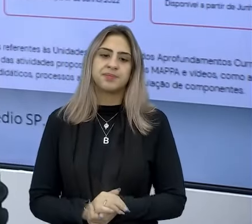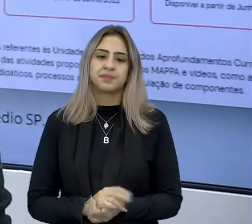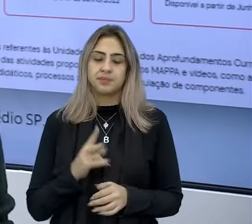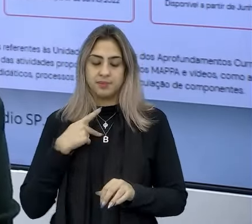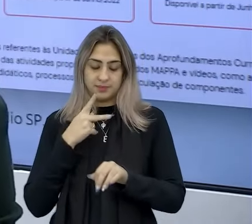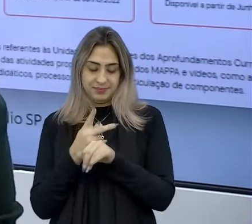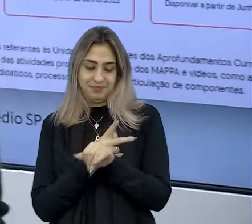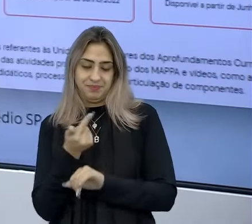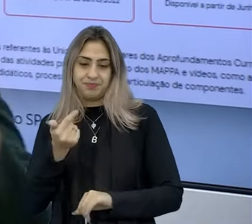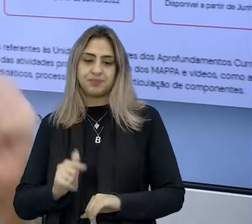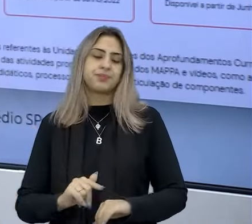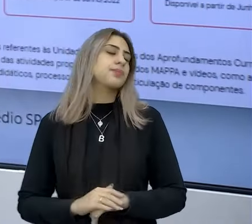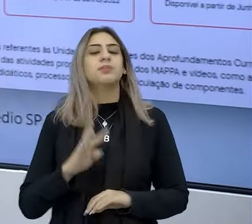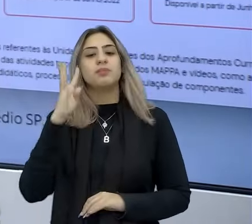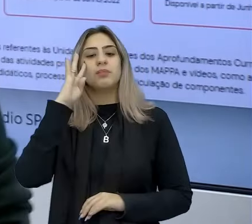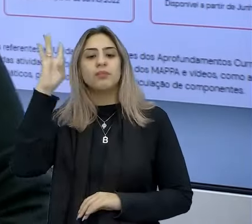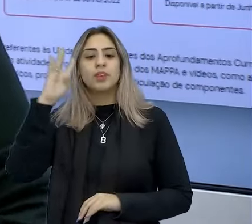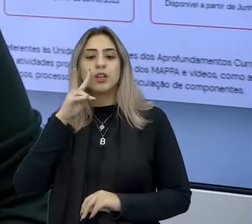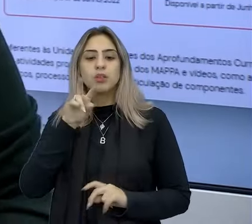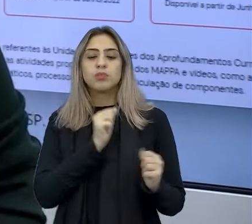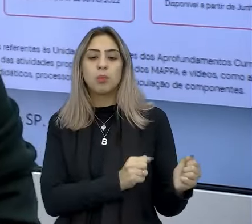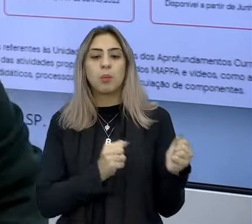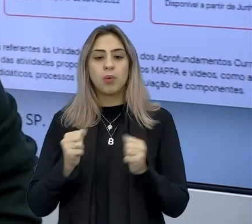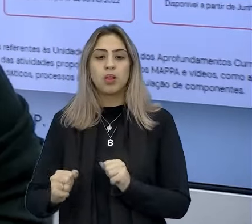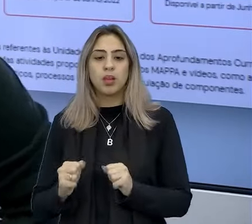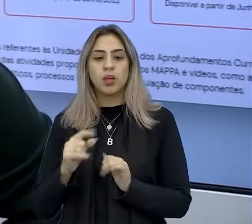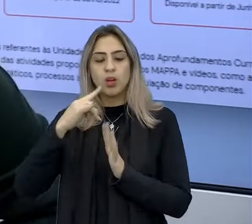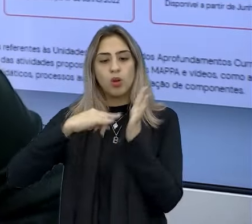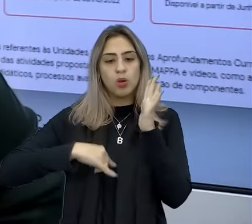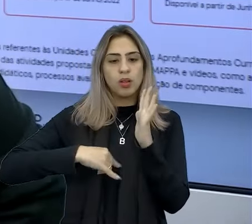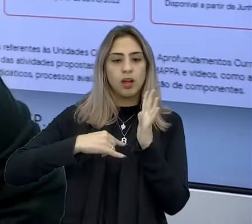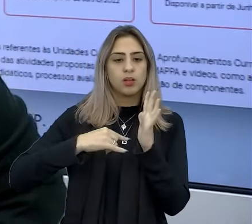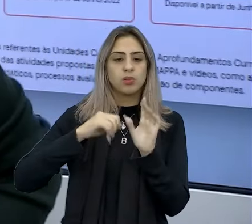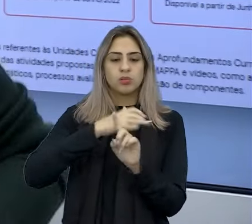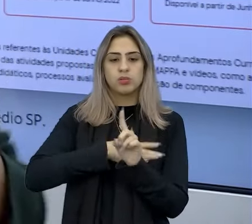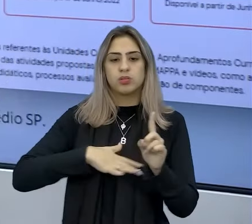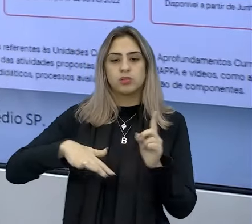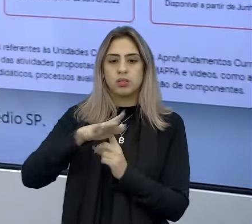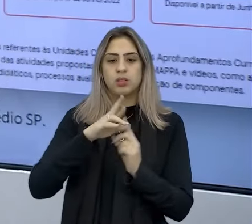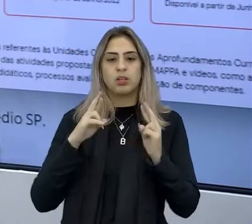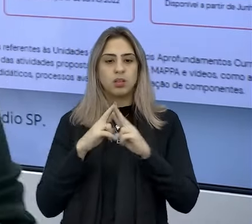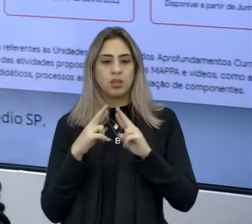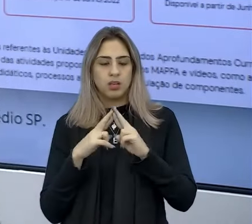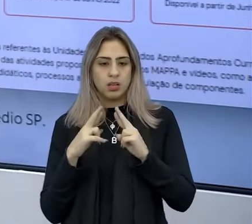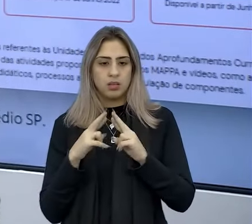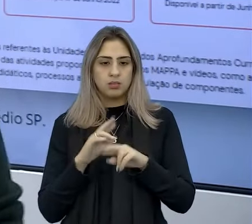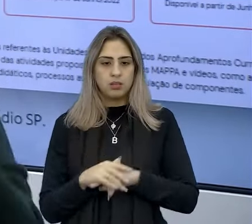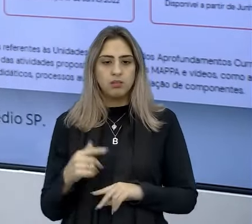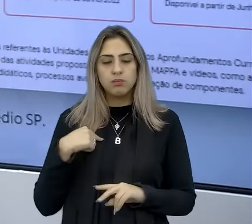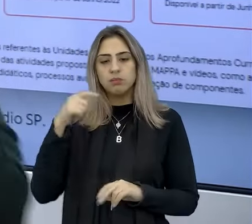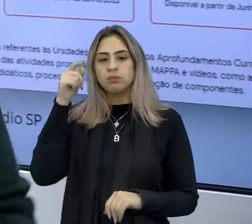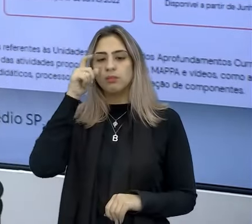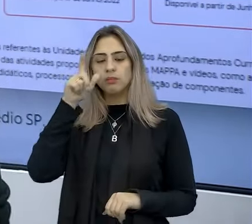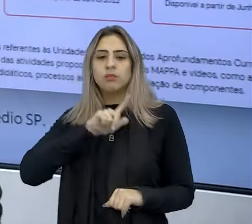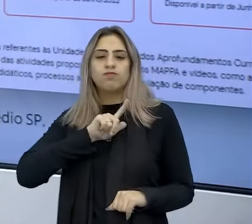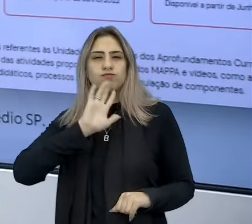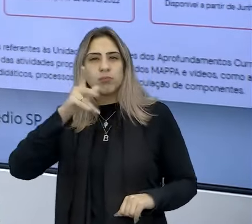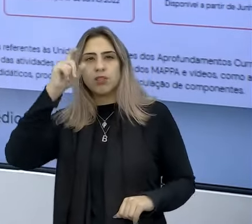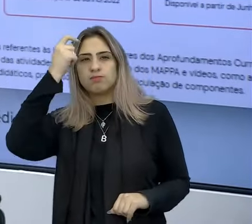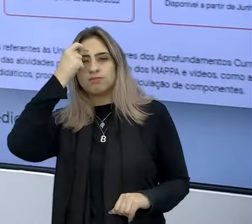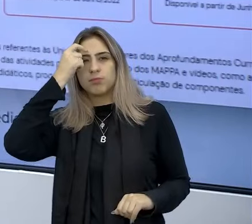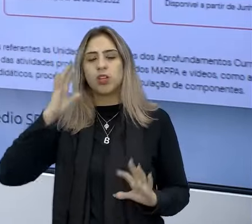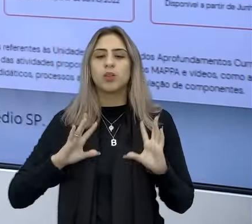novo. Reflexões sobre o poder do contrato social às redes sociais, né? Eu vou assistir, eu vou ter uma noção, né,